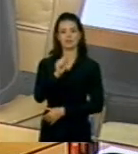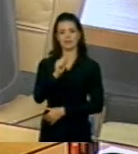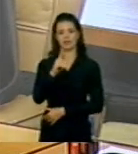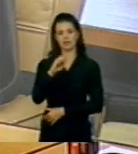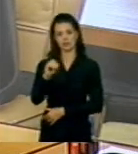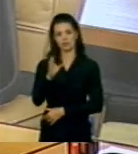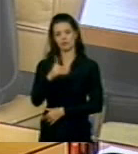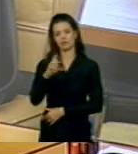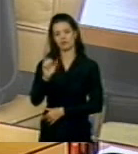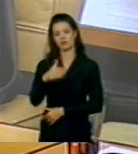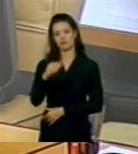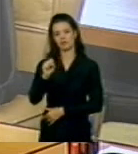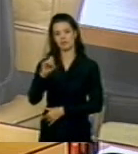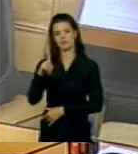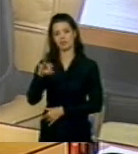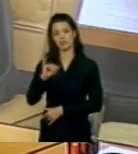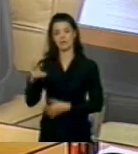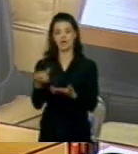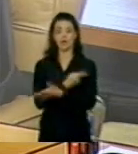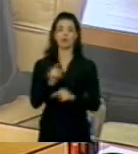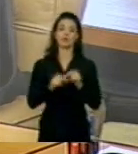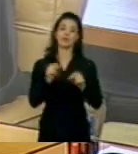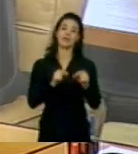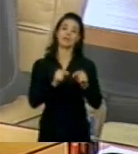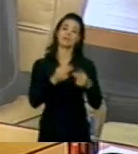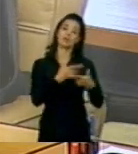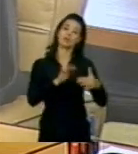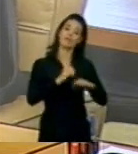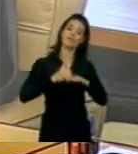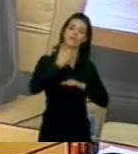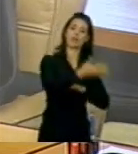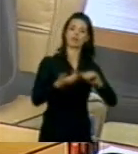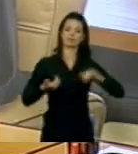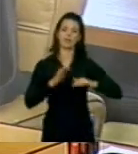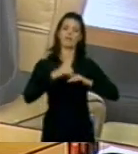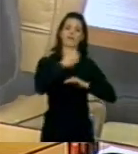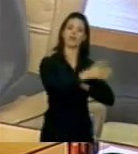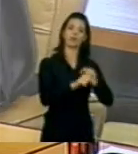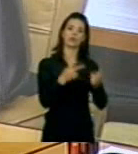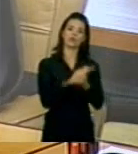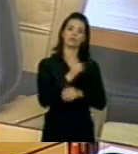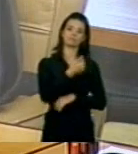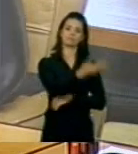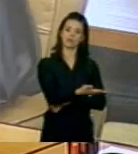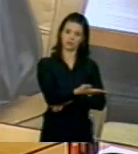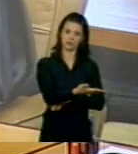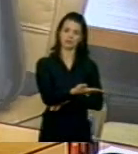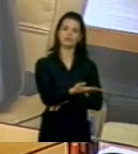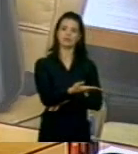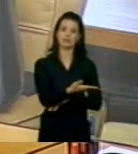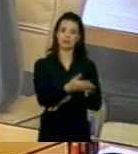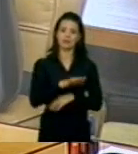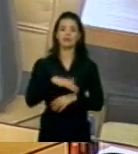relacionadas a fatos praticados fora dos recintos das casas do Congresso e comprovadamente incompatíveis com o estado